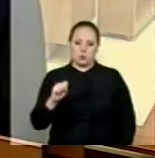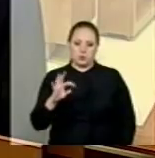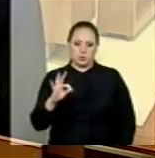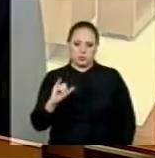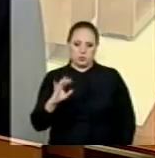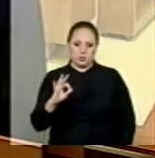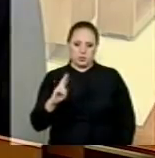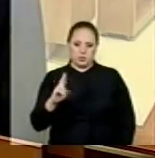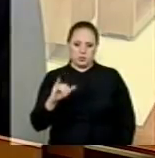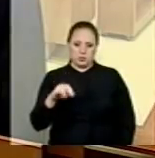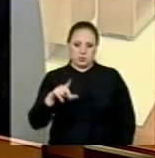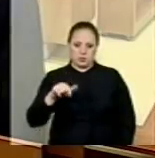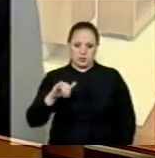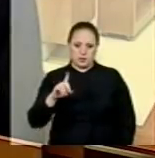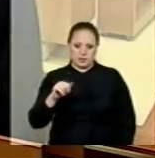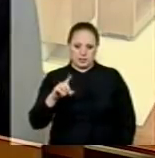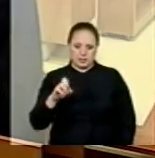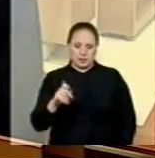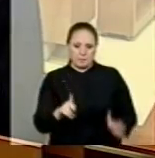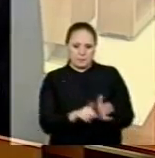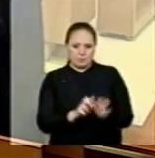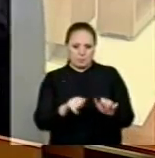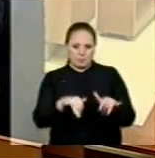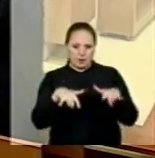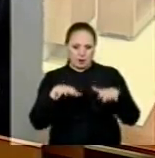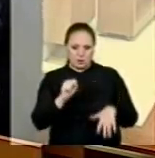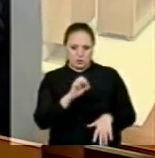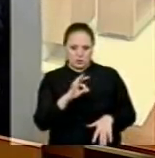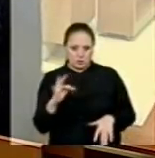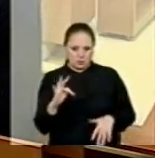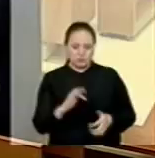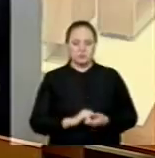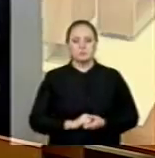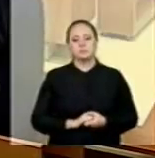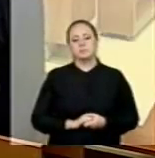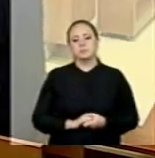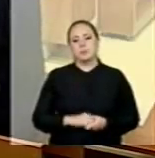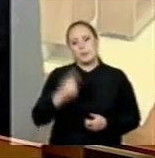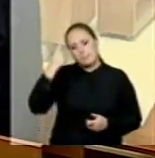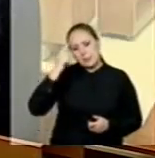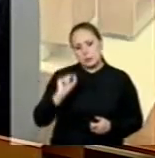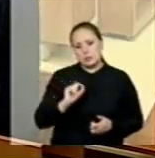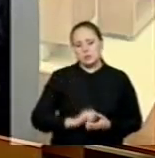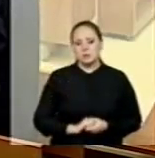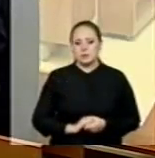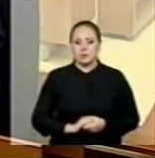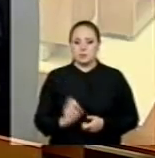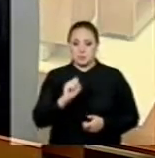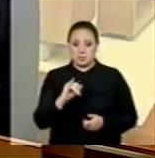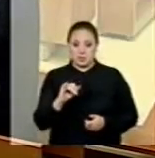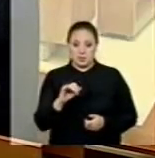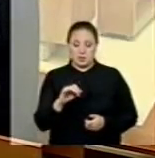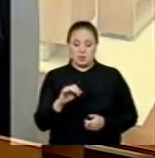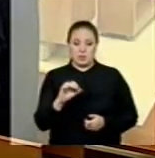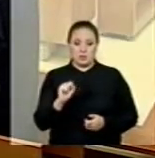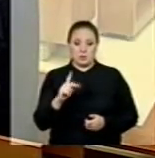expressamente declarada pelo plenário do Supremo Tribunal Federal. Então, o raciocínio é o seguinte: se o Supremo já disse diversas vezes,